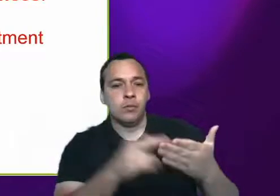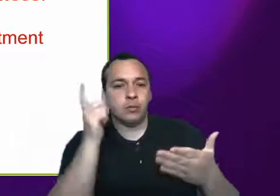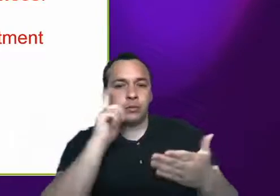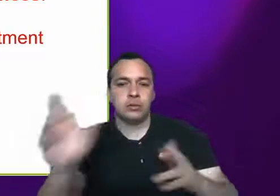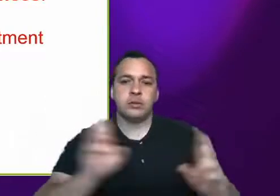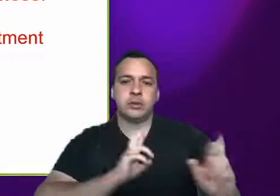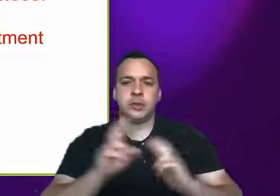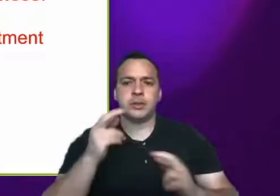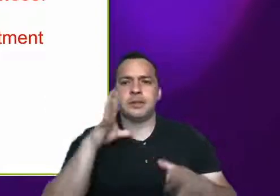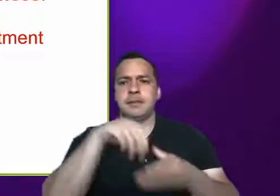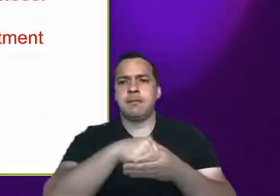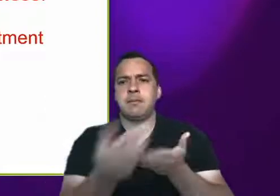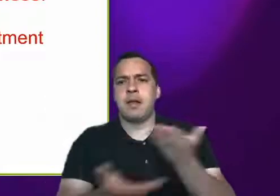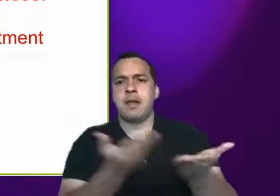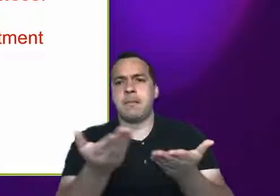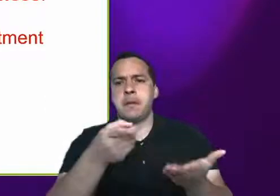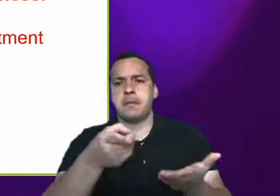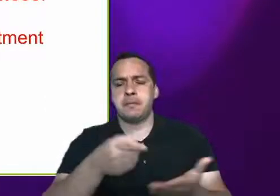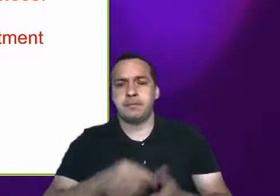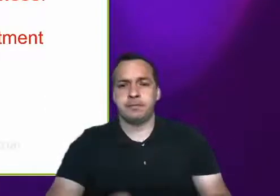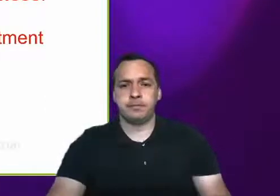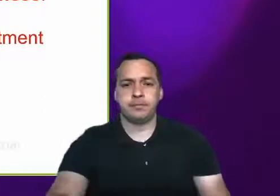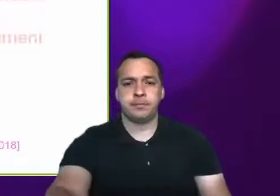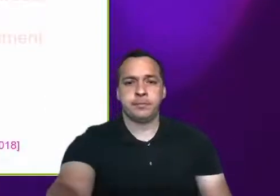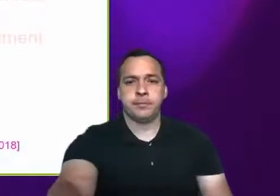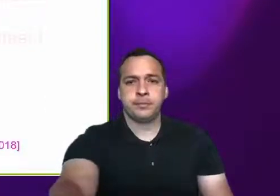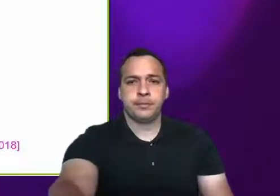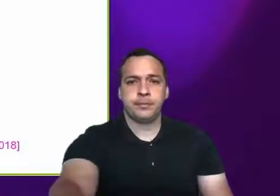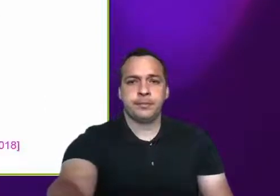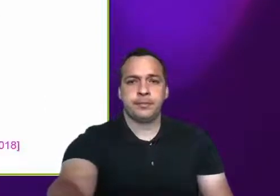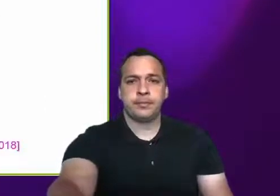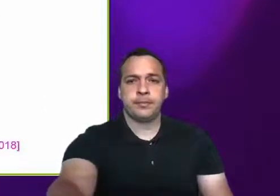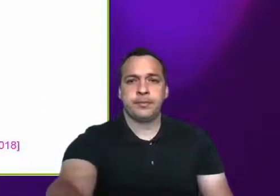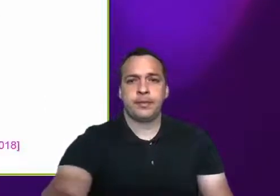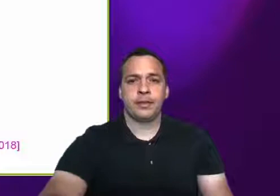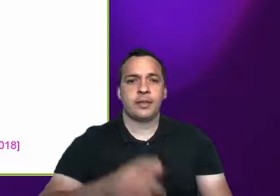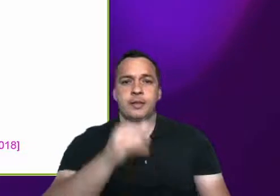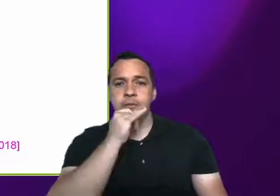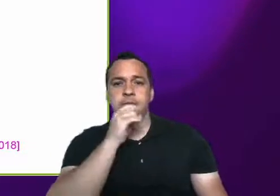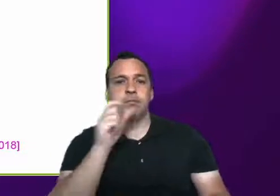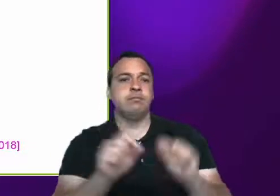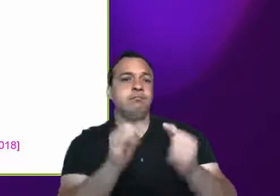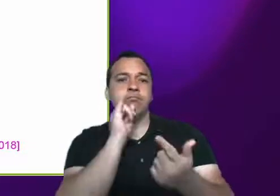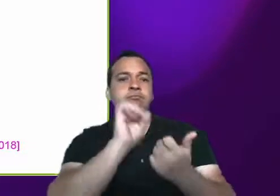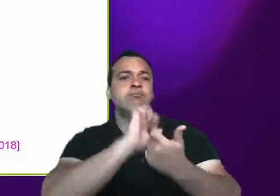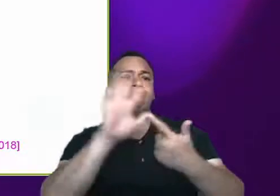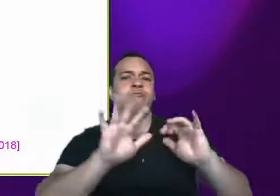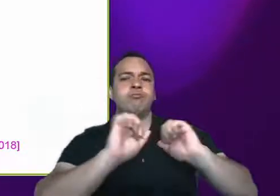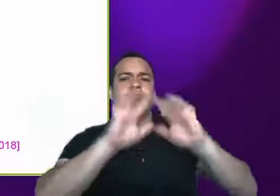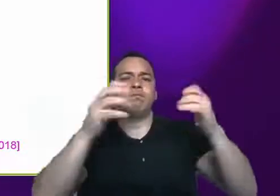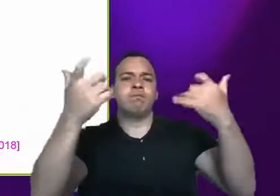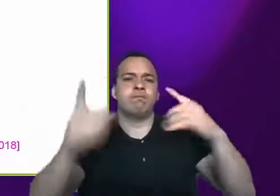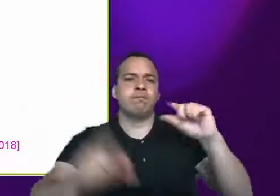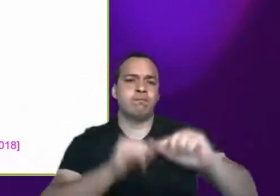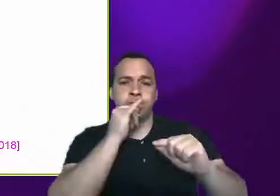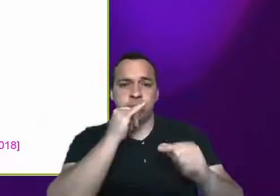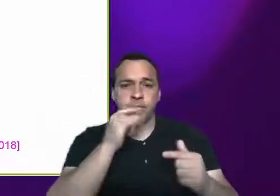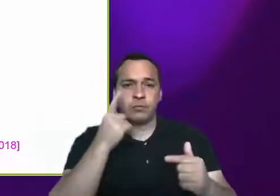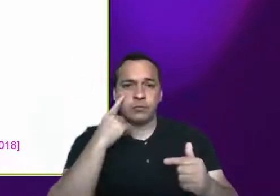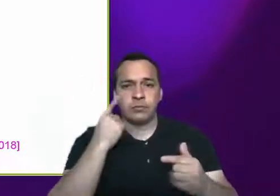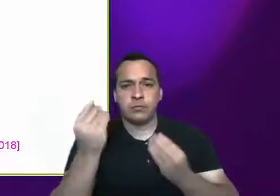com base na resposta obtida no tratamento. Se tomamos este exemplo, por exemplo, se considerarmos